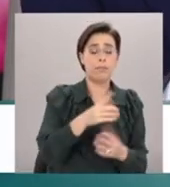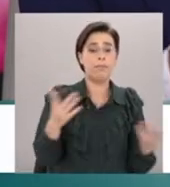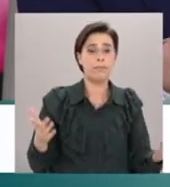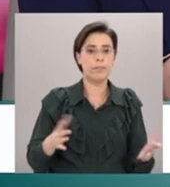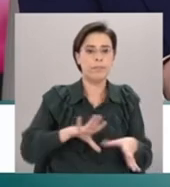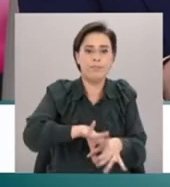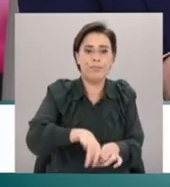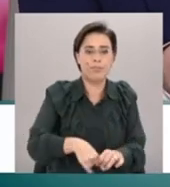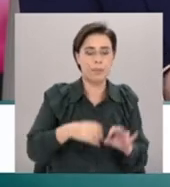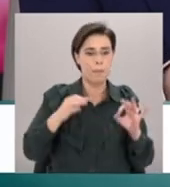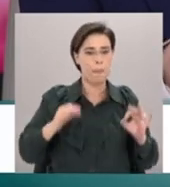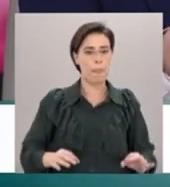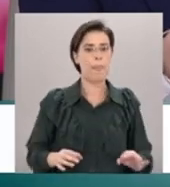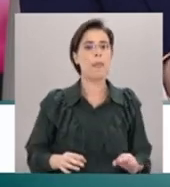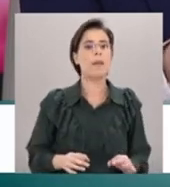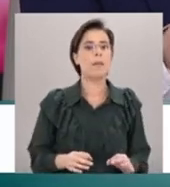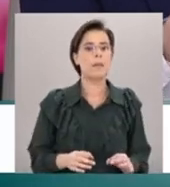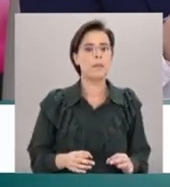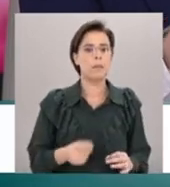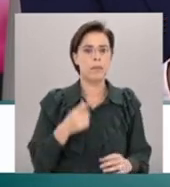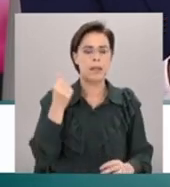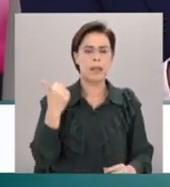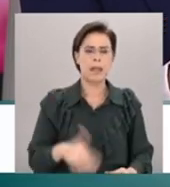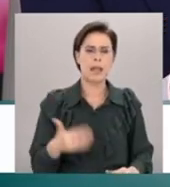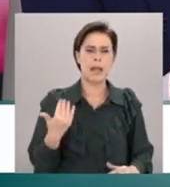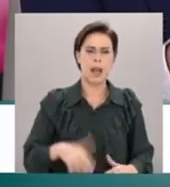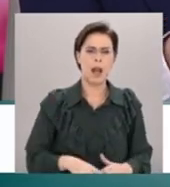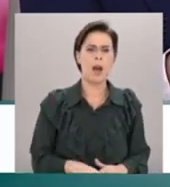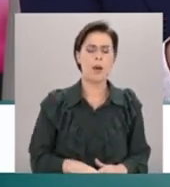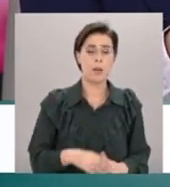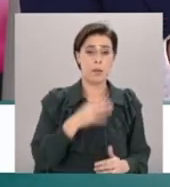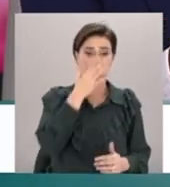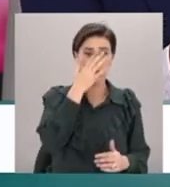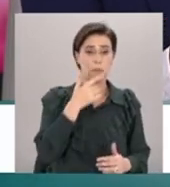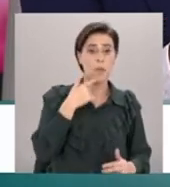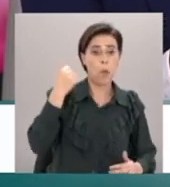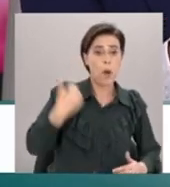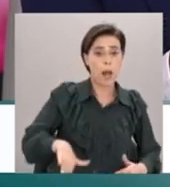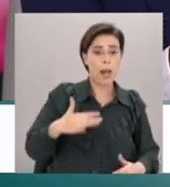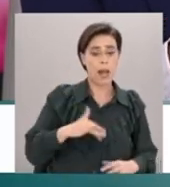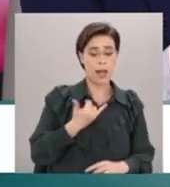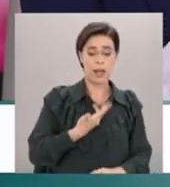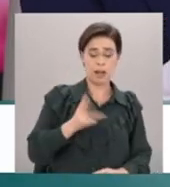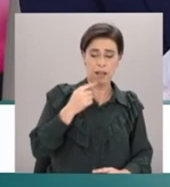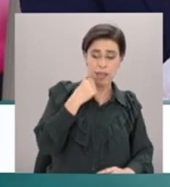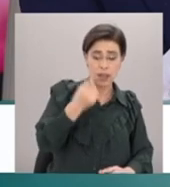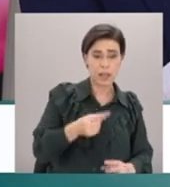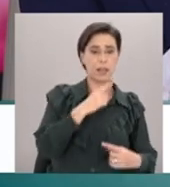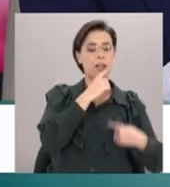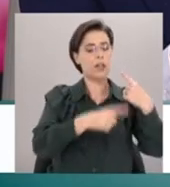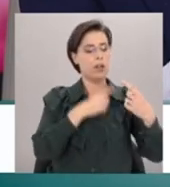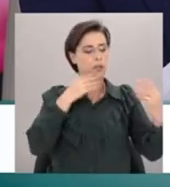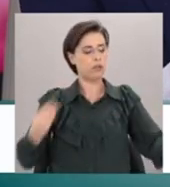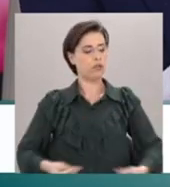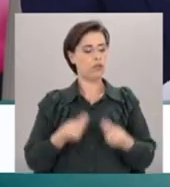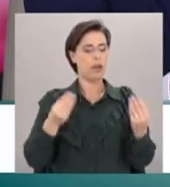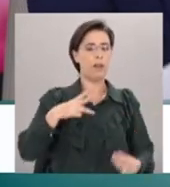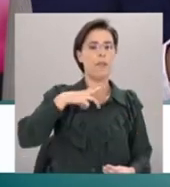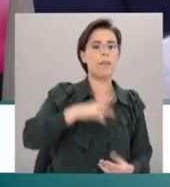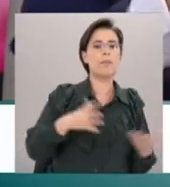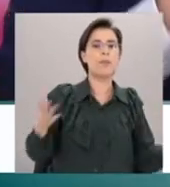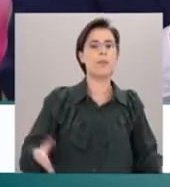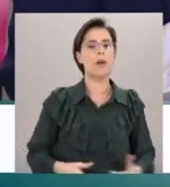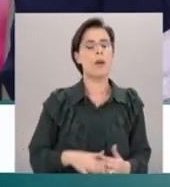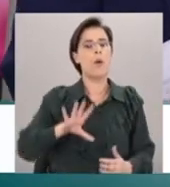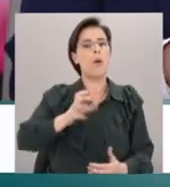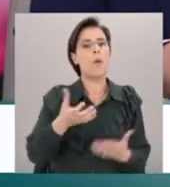uma catástrofe. Fica muito cara, fica muito cara a Iniciativa Liberal para a geração mais jovem deste país. Ainda